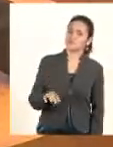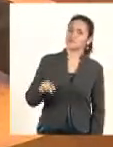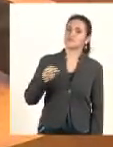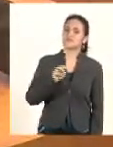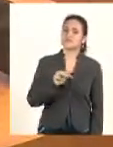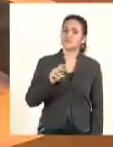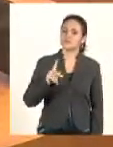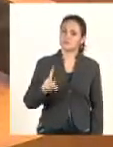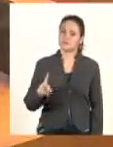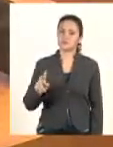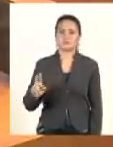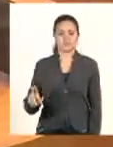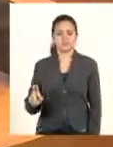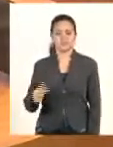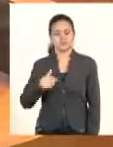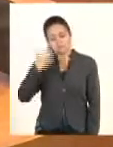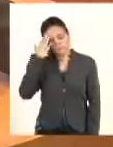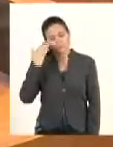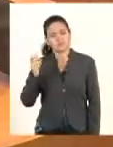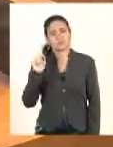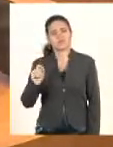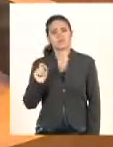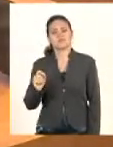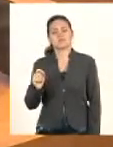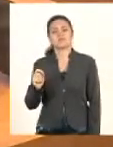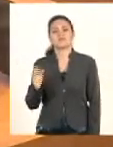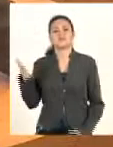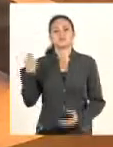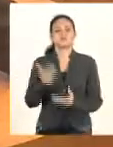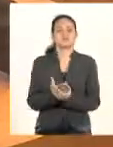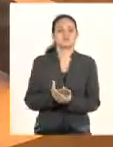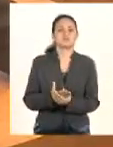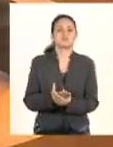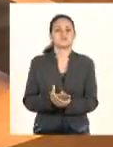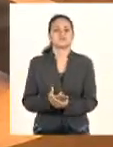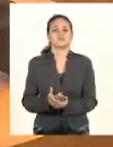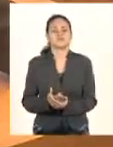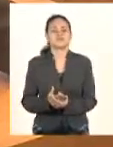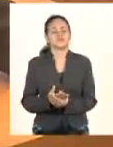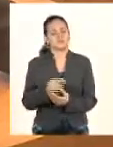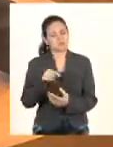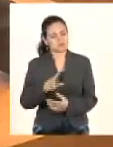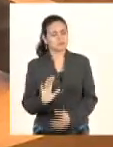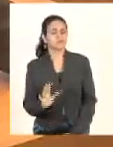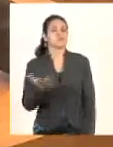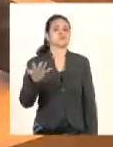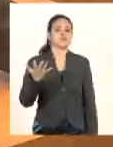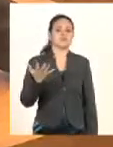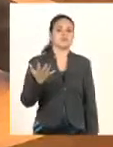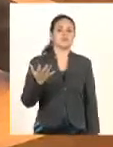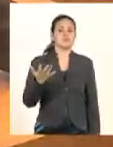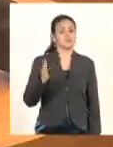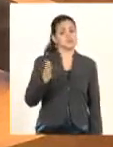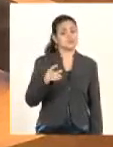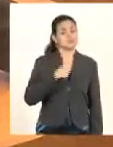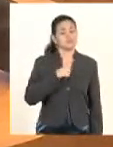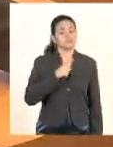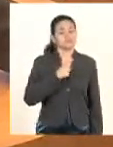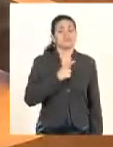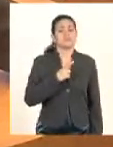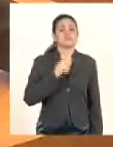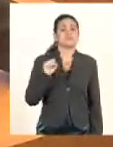Público e tenho certeza que uma ação de improbidade terá de vir. E quem sabe teremos,